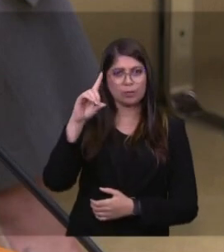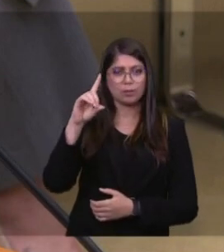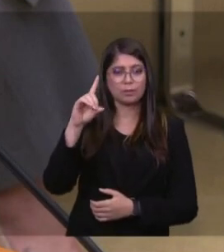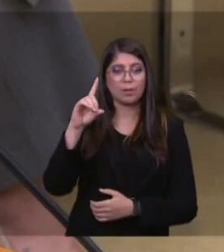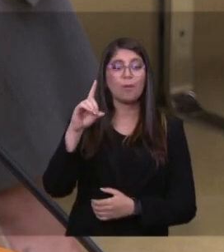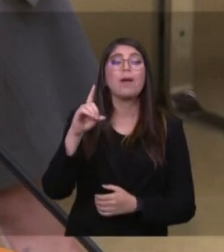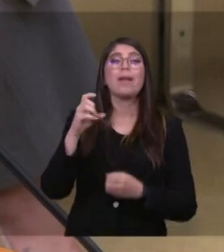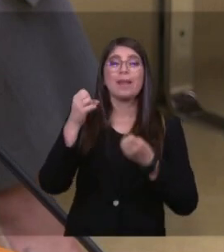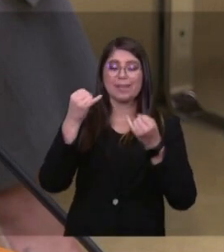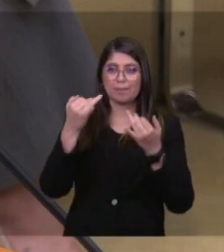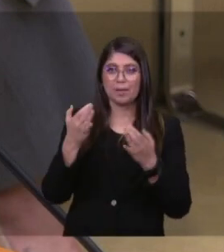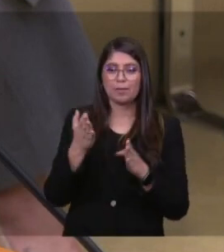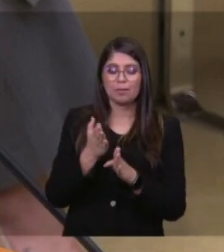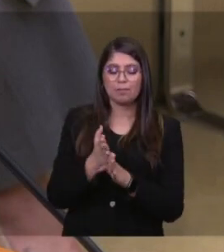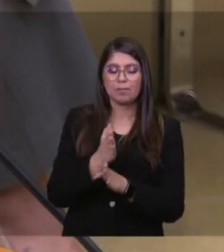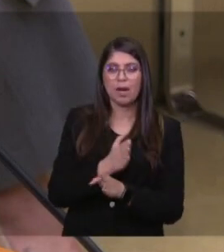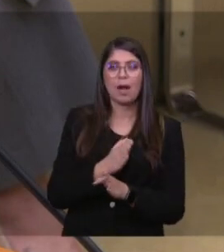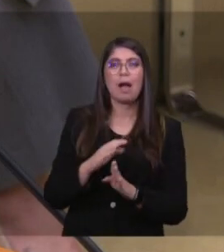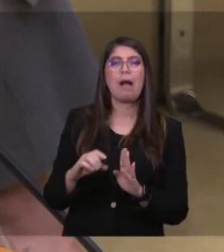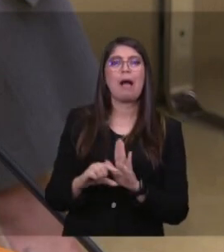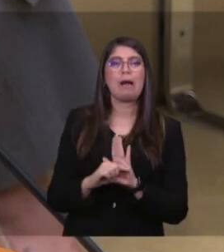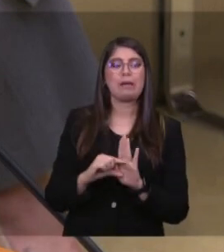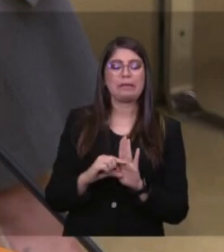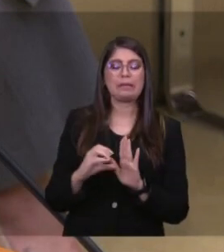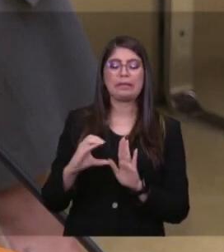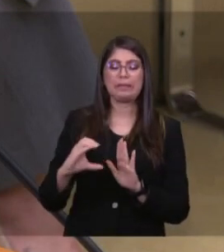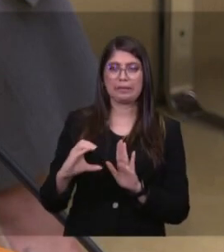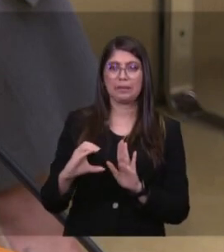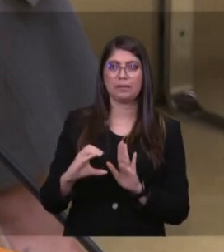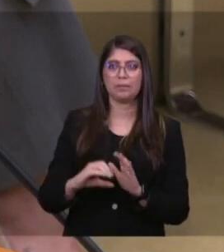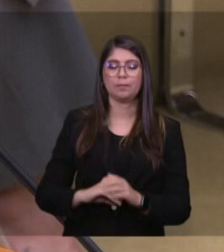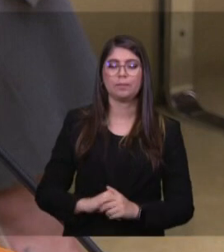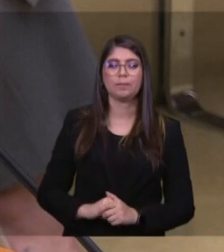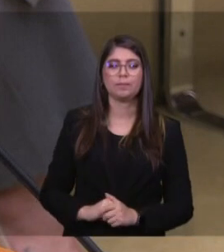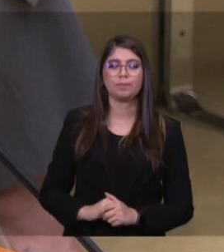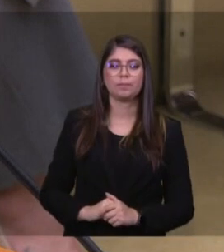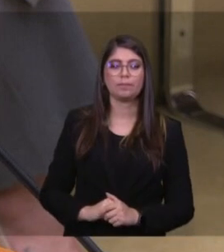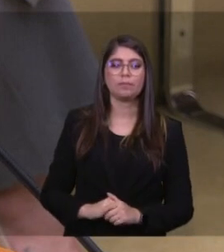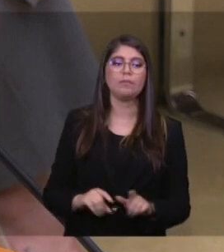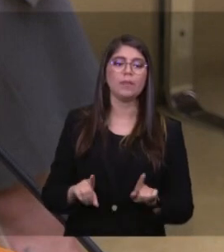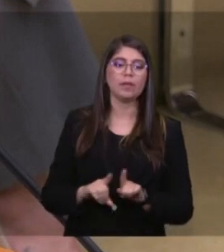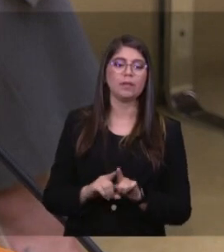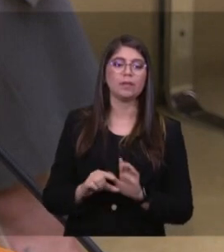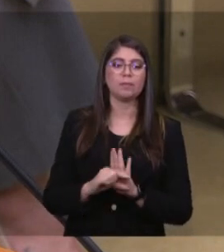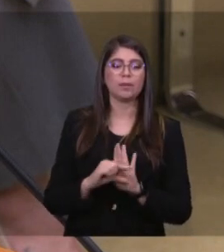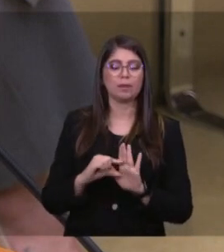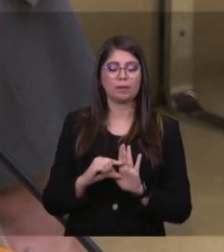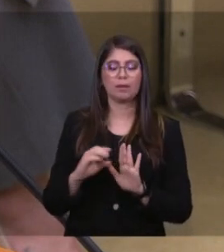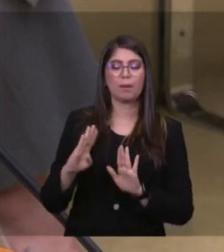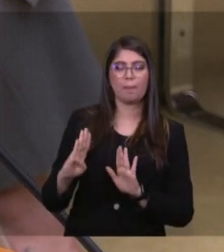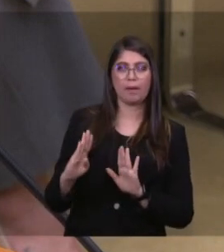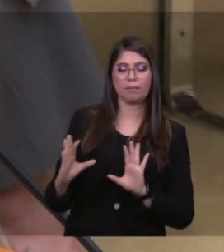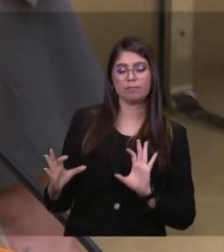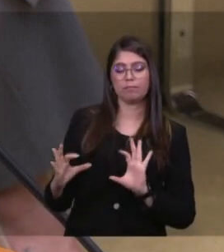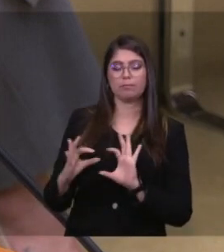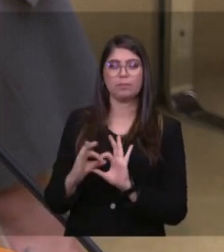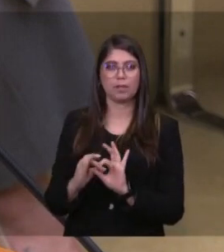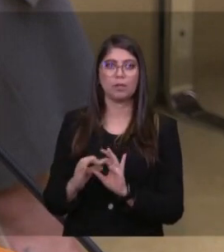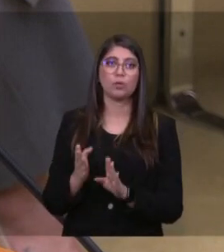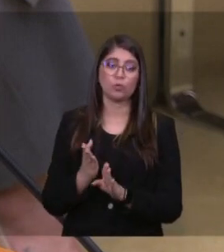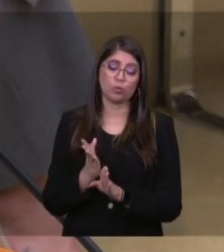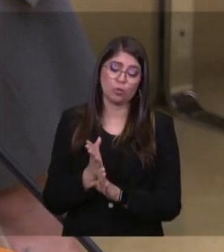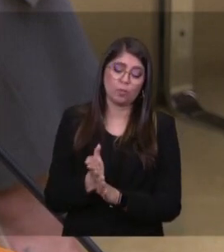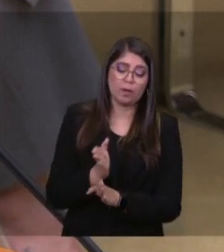menção expressamente à linha C, que faz, por sua por consequência, menção à própria linha B, que fala da